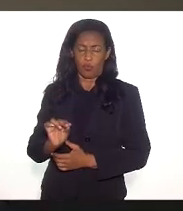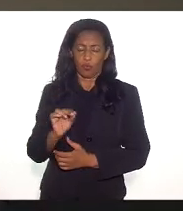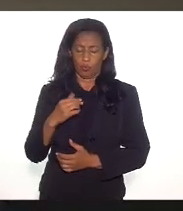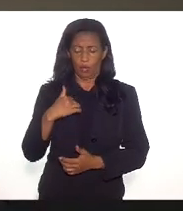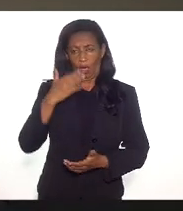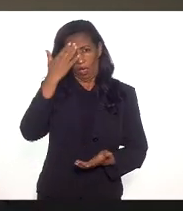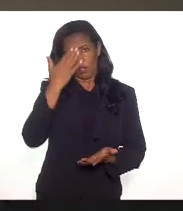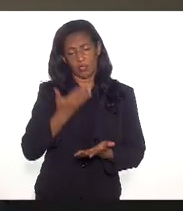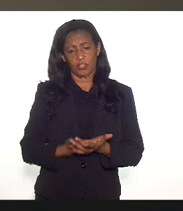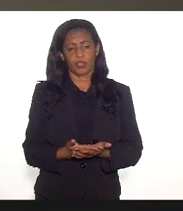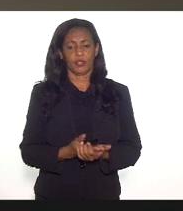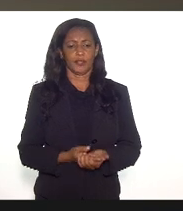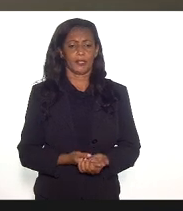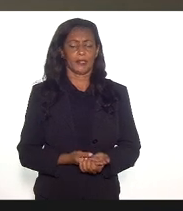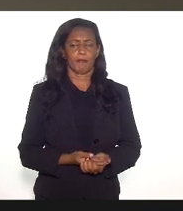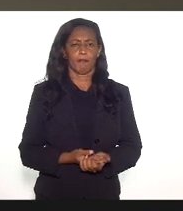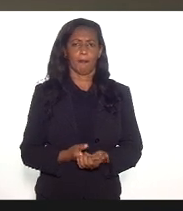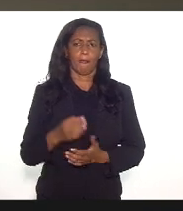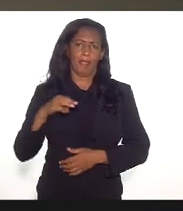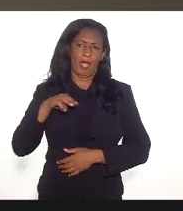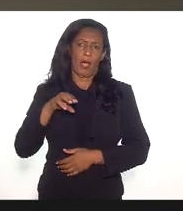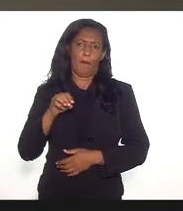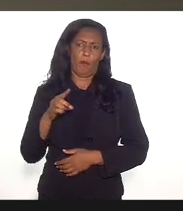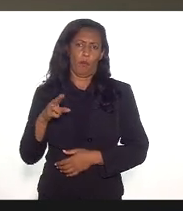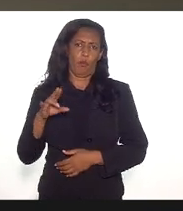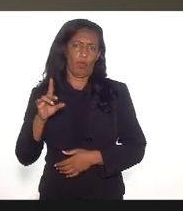acredita no modelo, né?